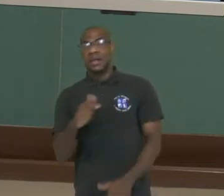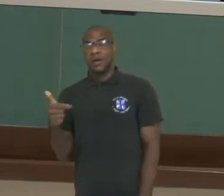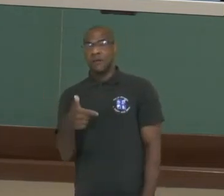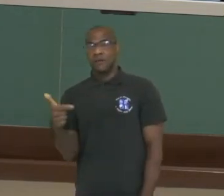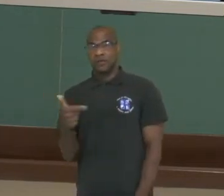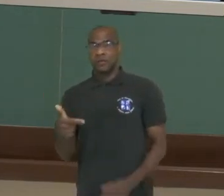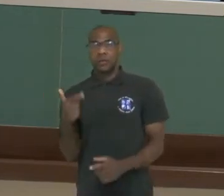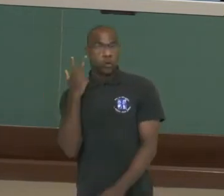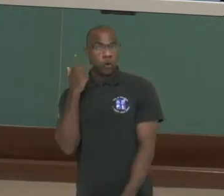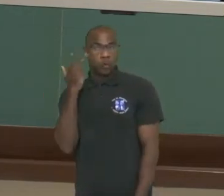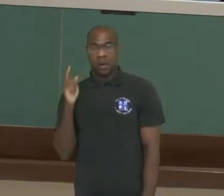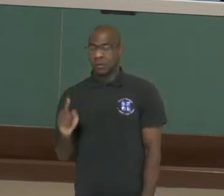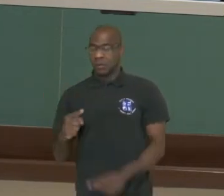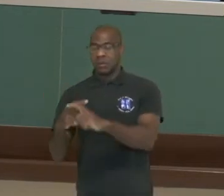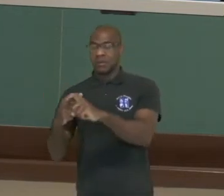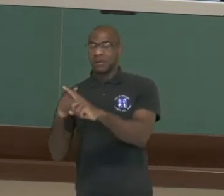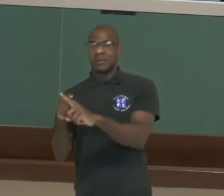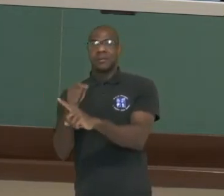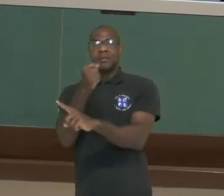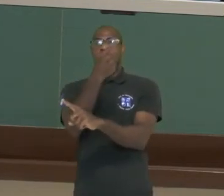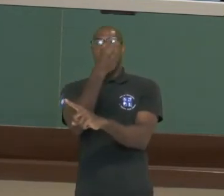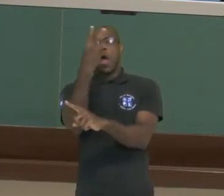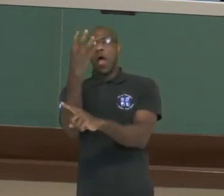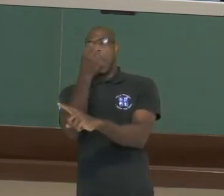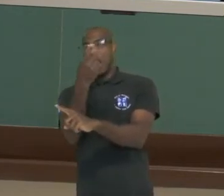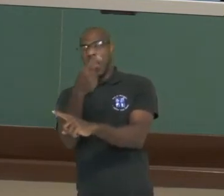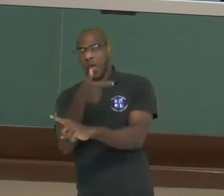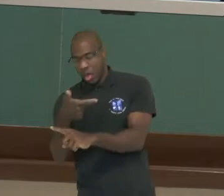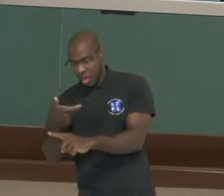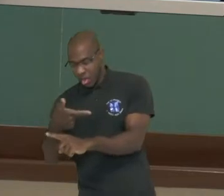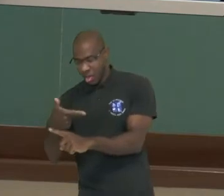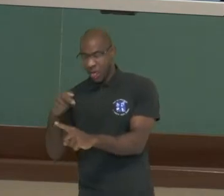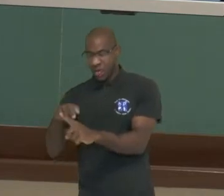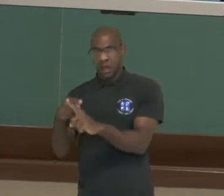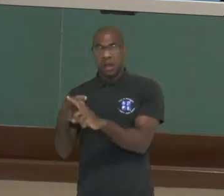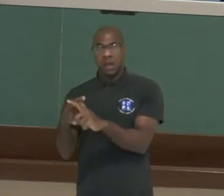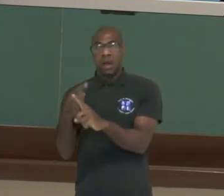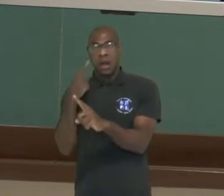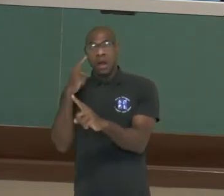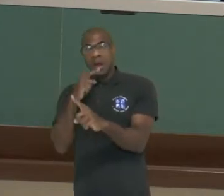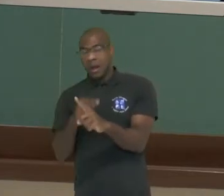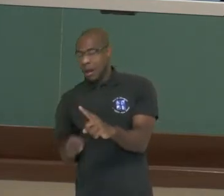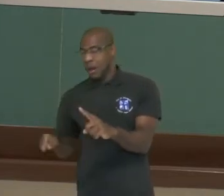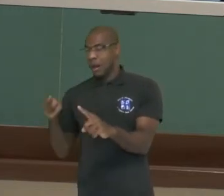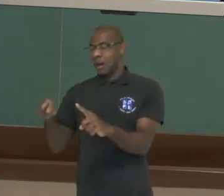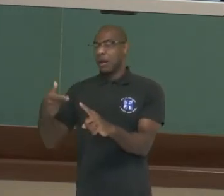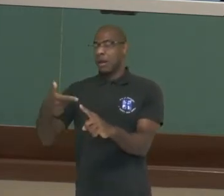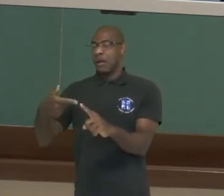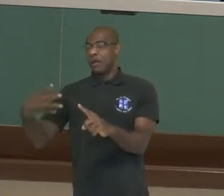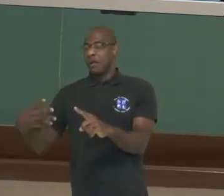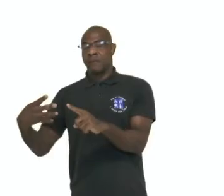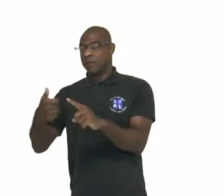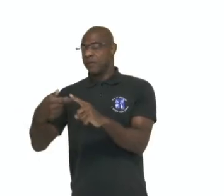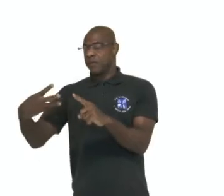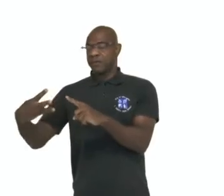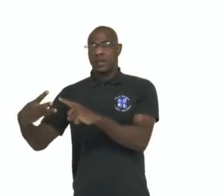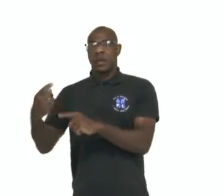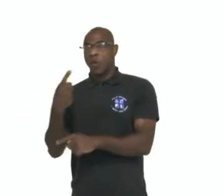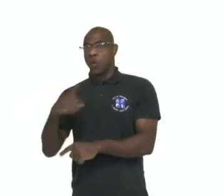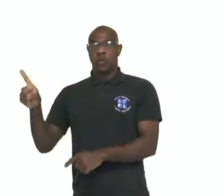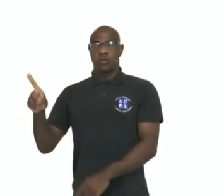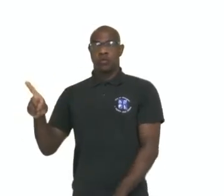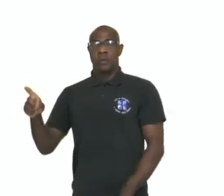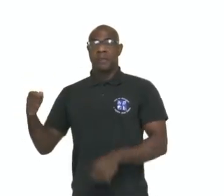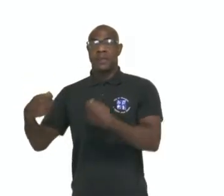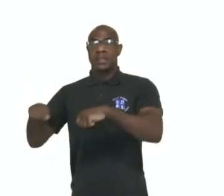tudo normal, todos em pares. Quando vamos observar o último, que deveria